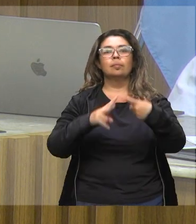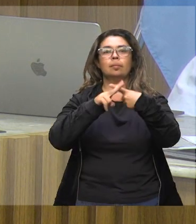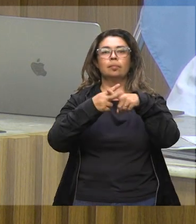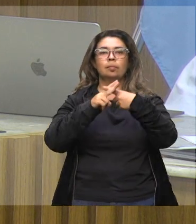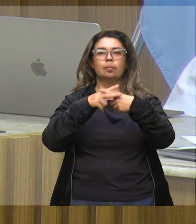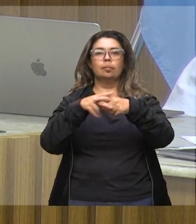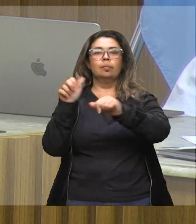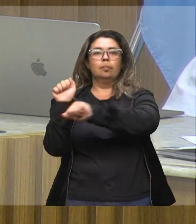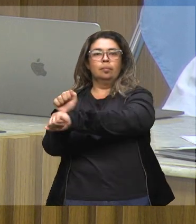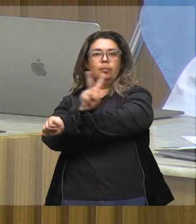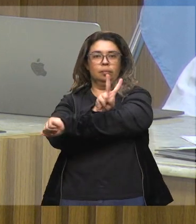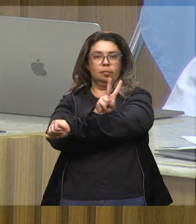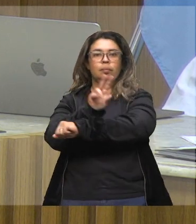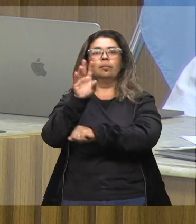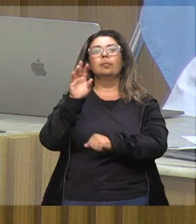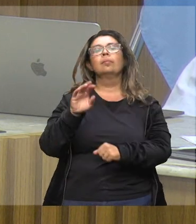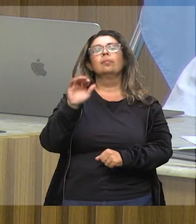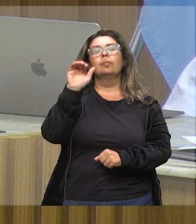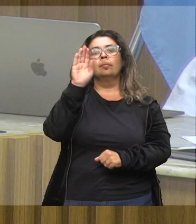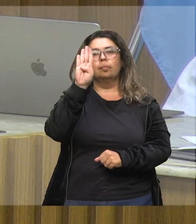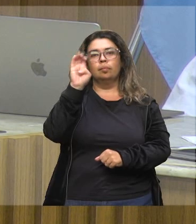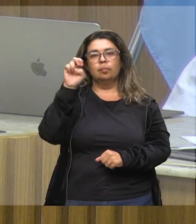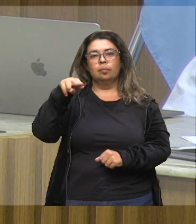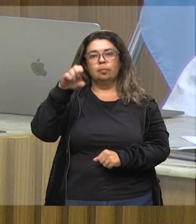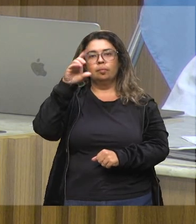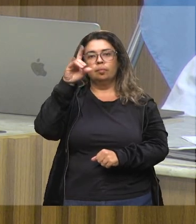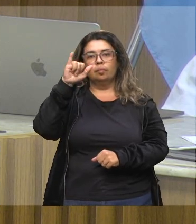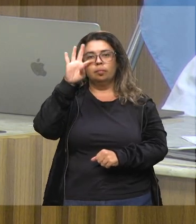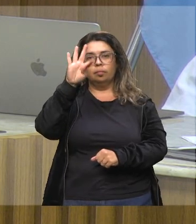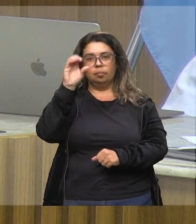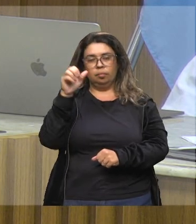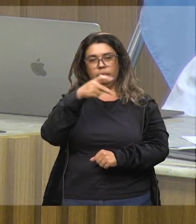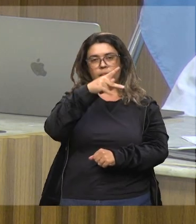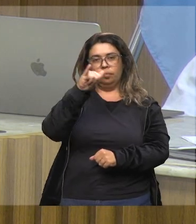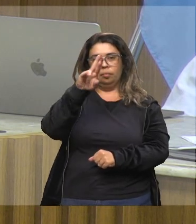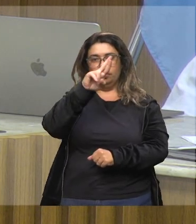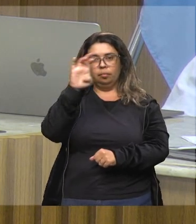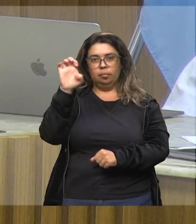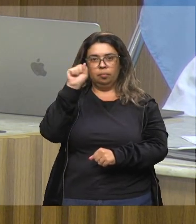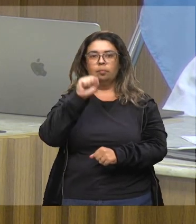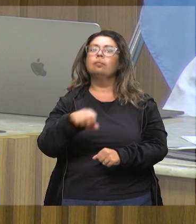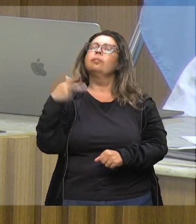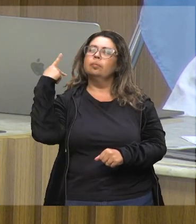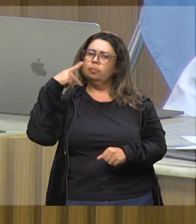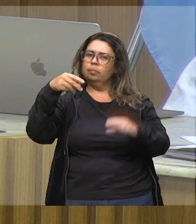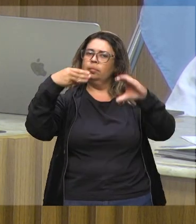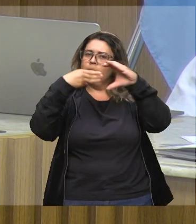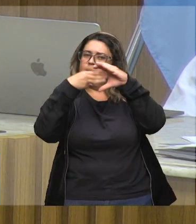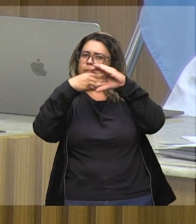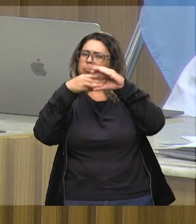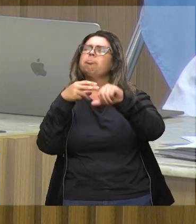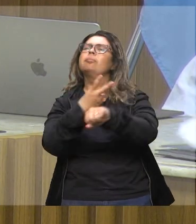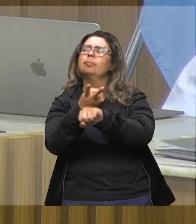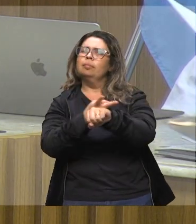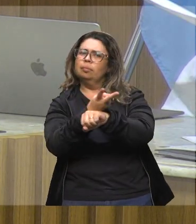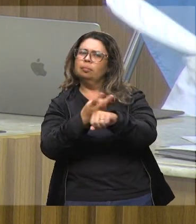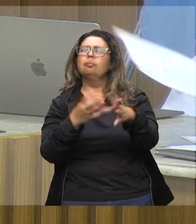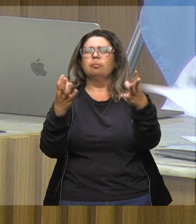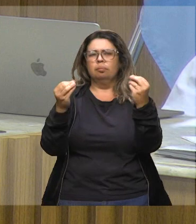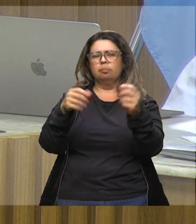Avenida Benedito Pires. Fui procurado por vários munícipes e tal que tem